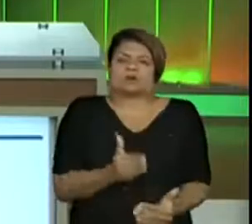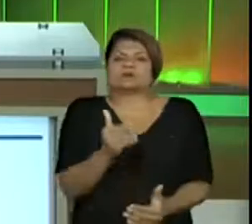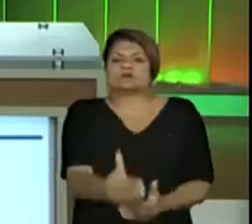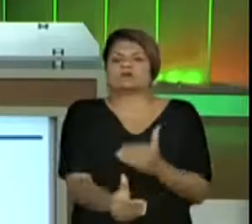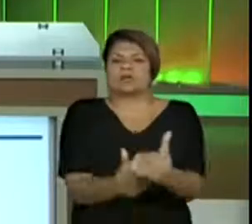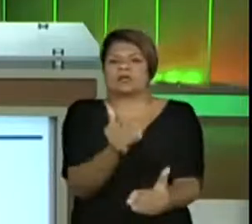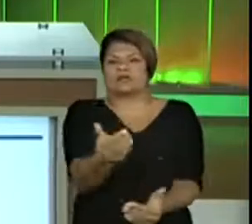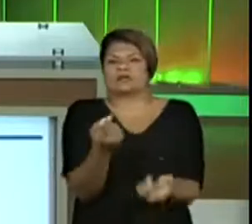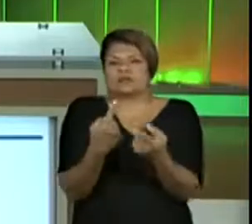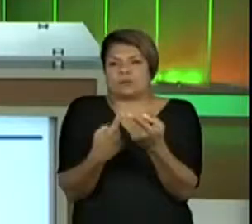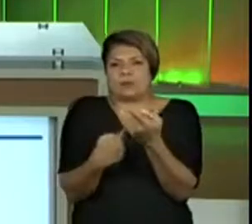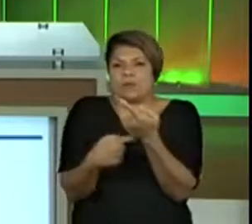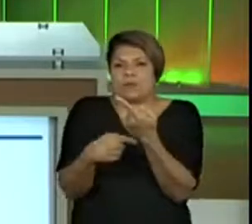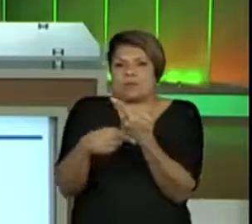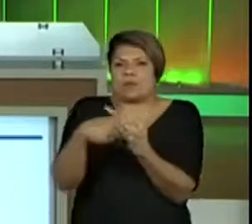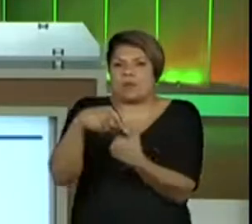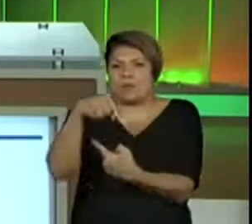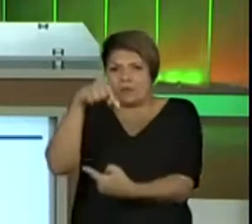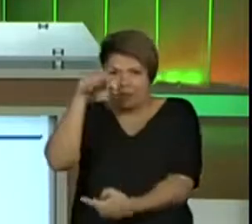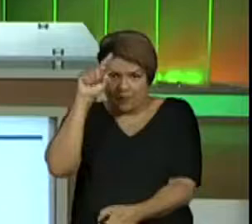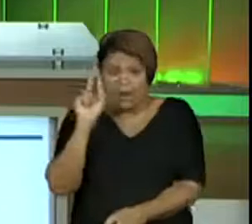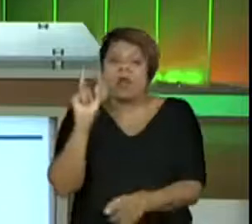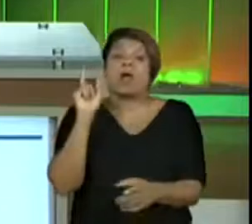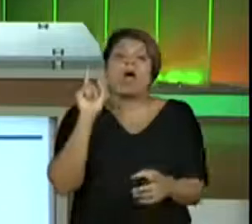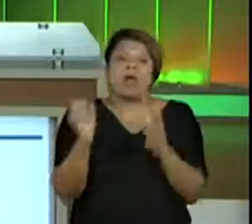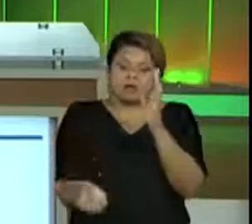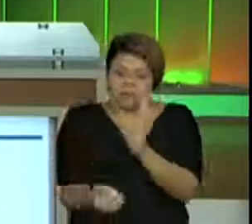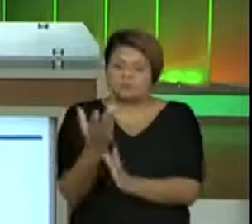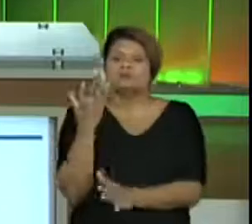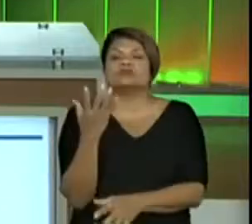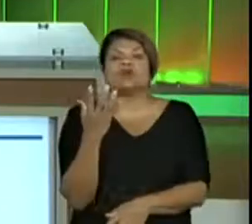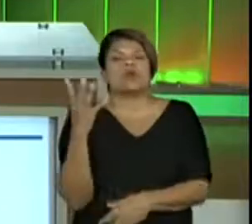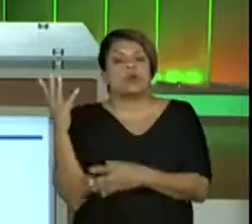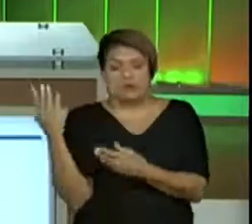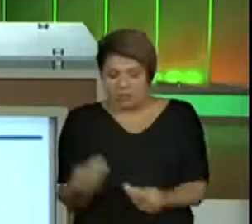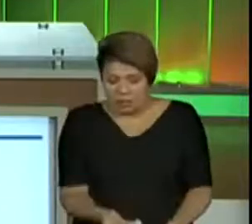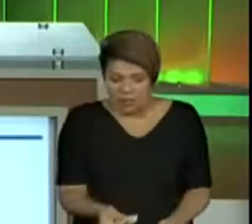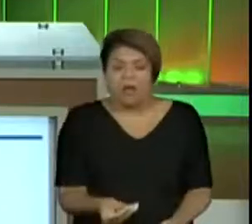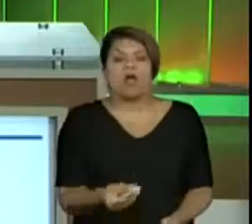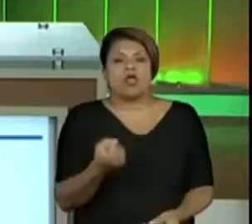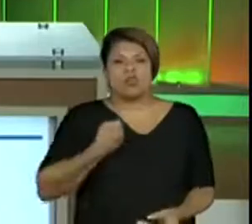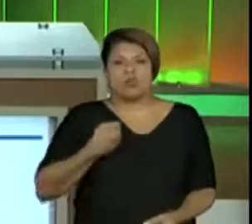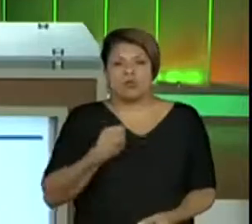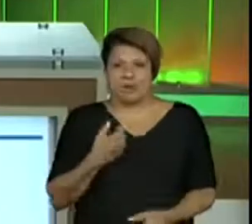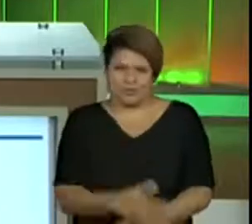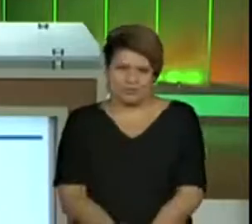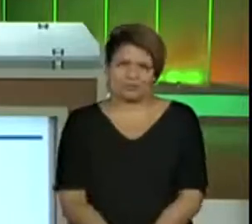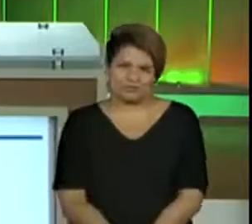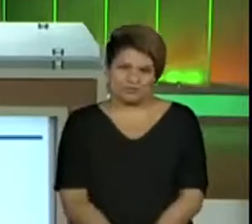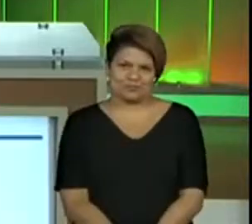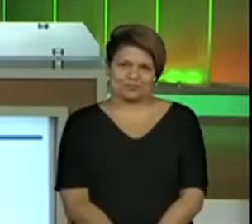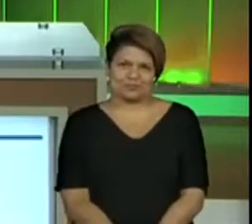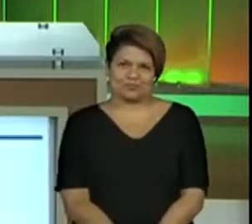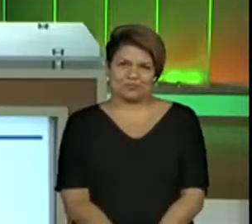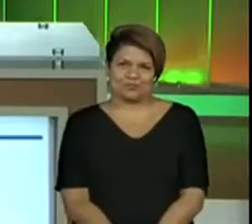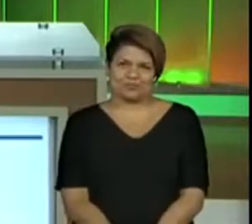se desenvolvendo para que os números chegassem até nós como conhecemos, como os